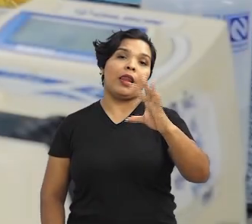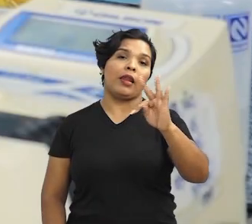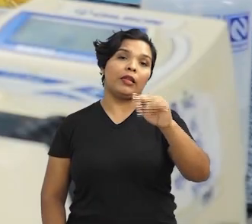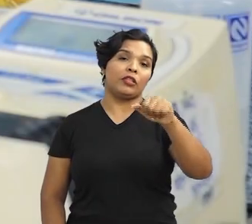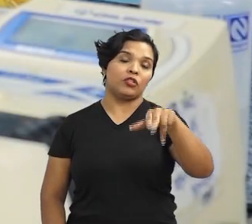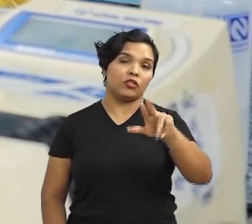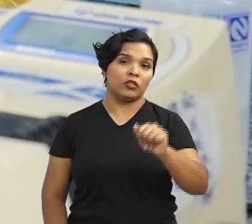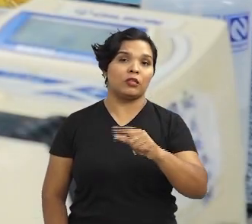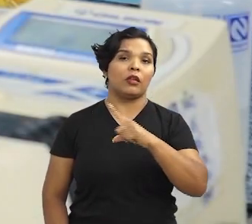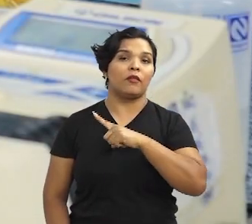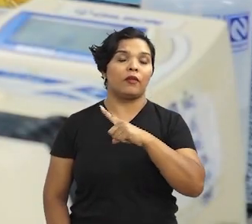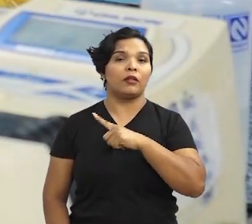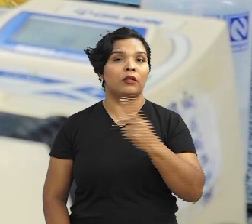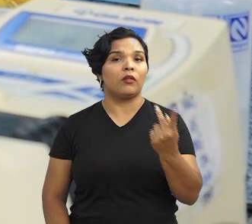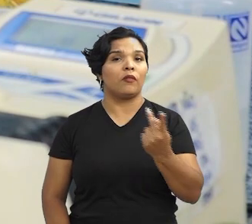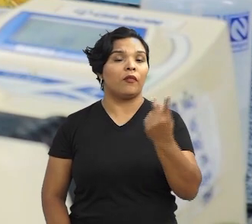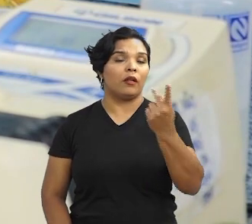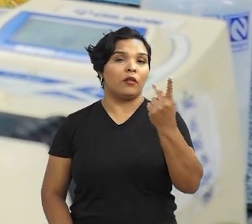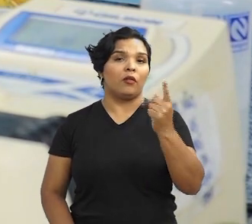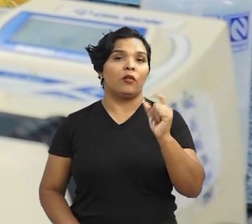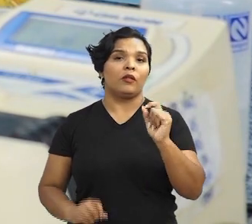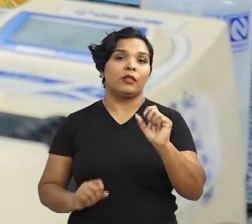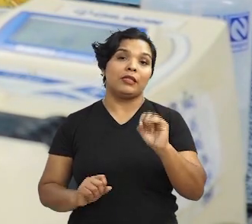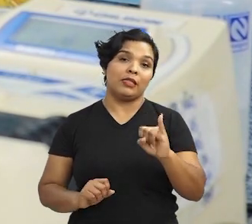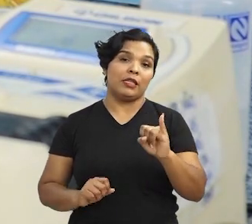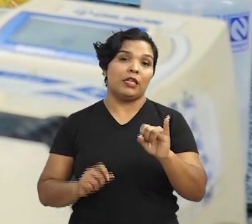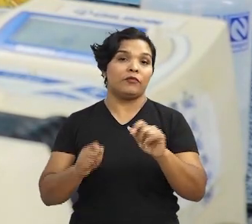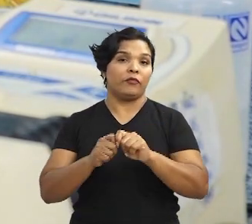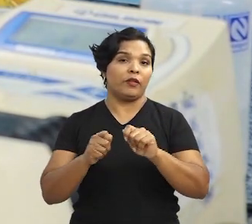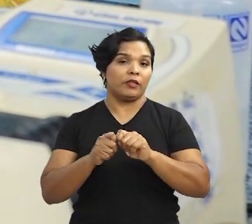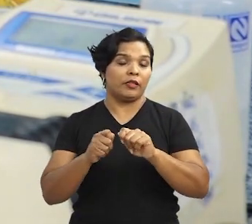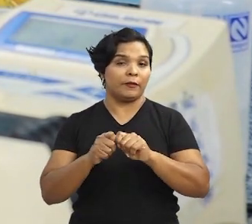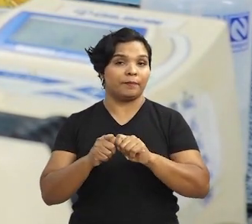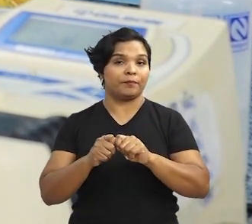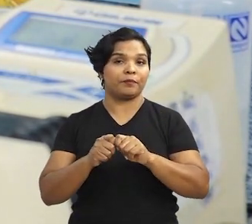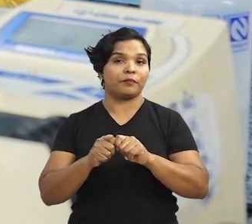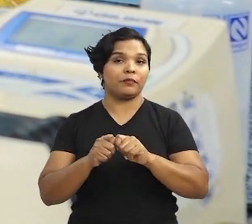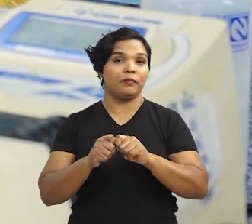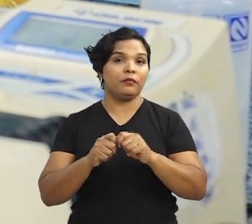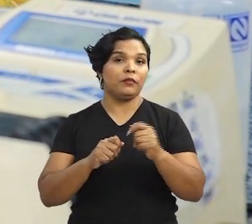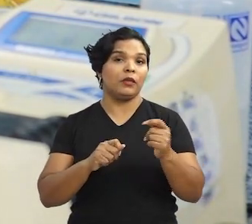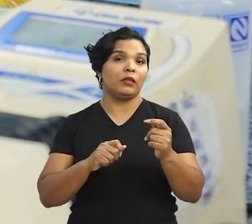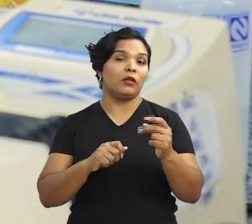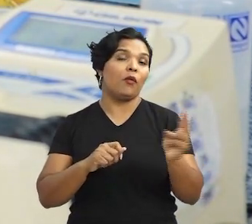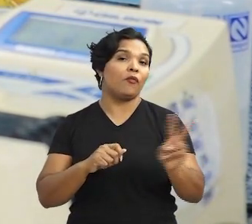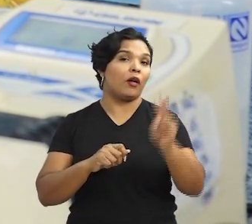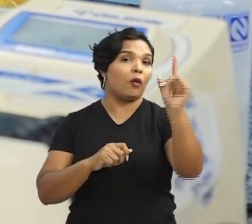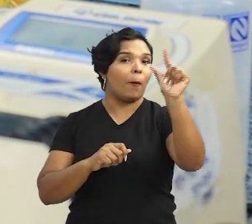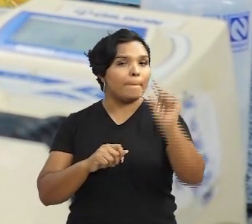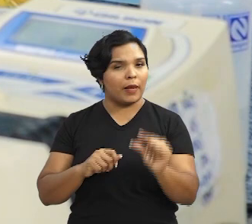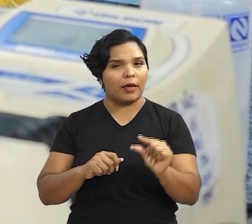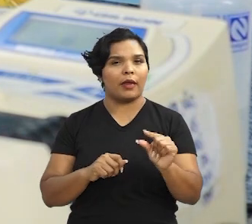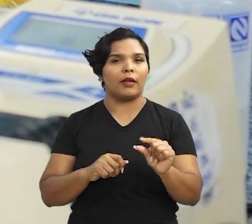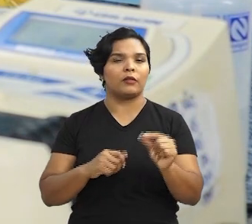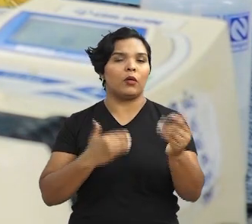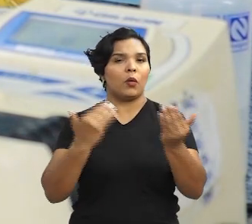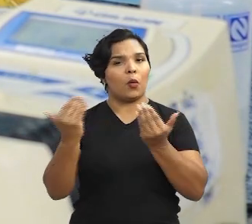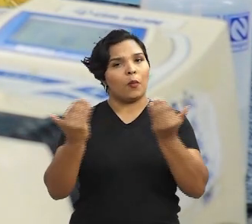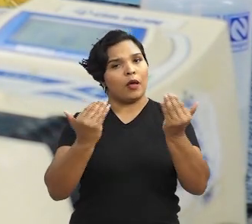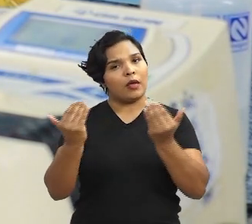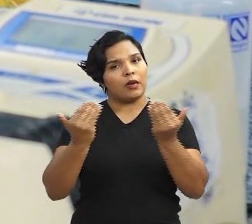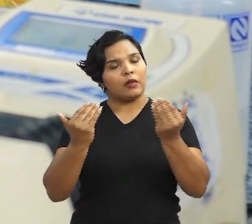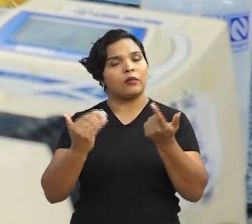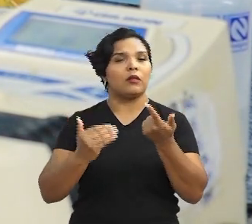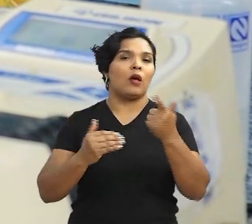lectina, ela vai ter um valor, se a gente for fazer no final uma comparação, ela vai ter um valor bem mais barato comparado